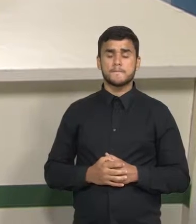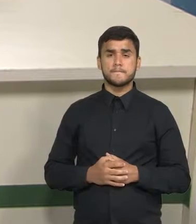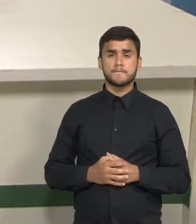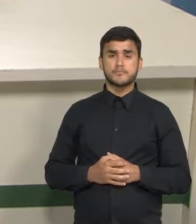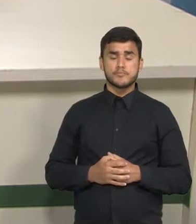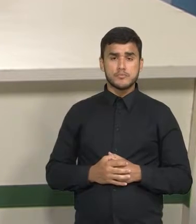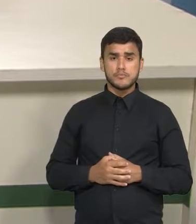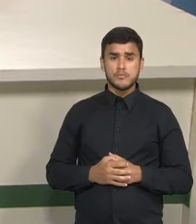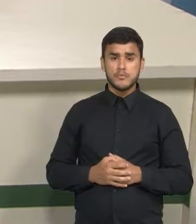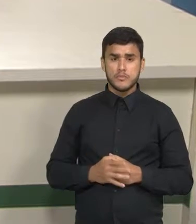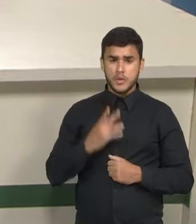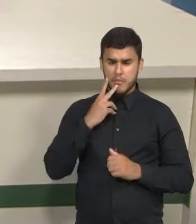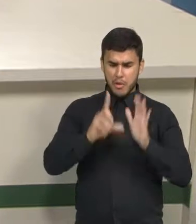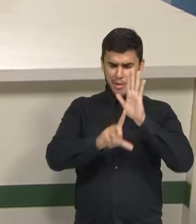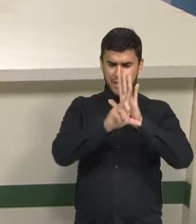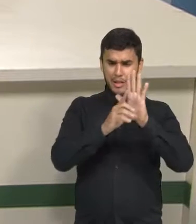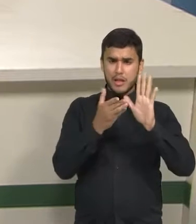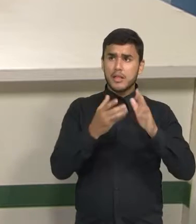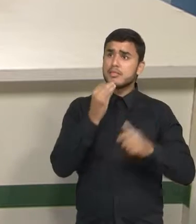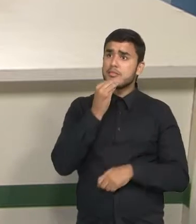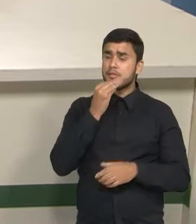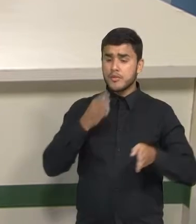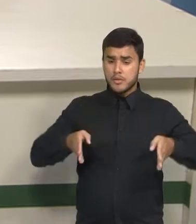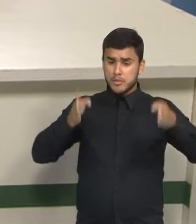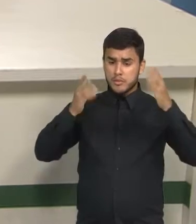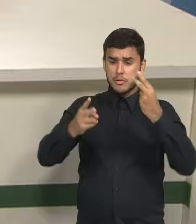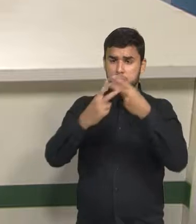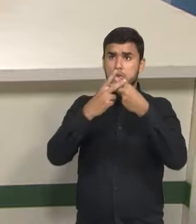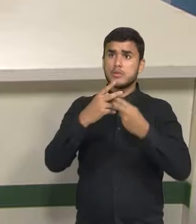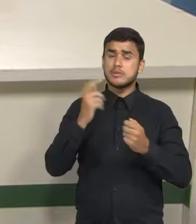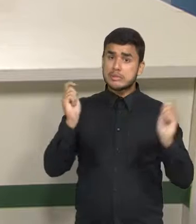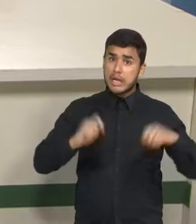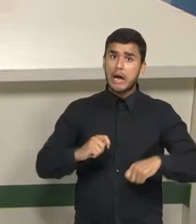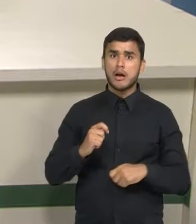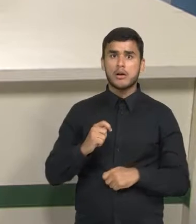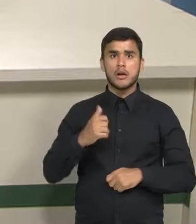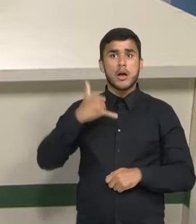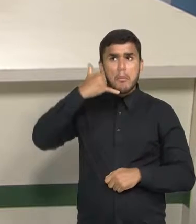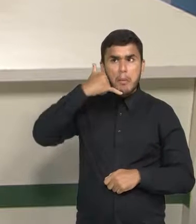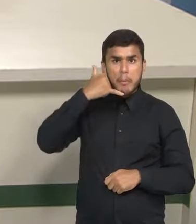tornou a lei morta, inconstitucional. Sem dúvida. Então,